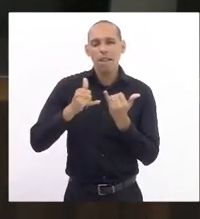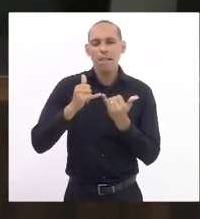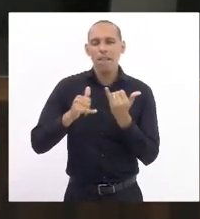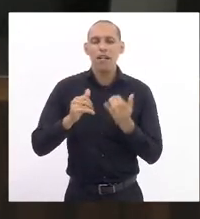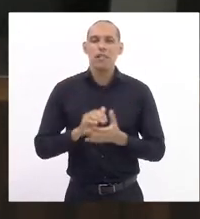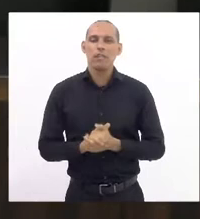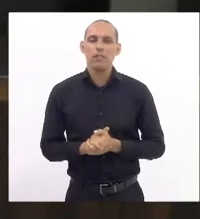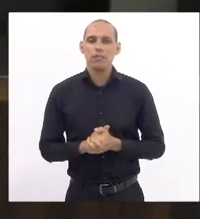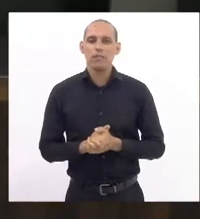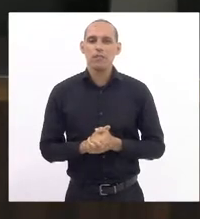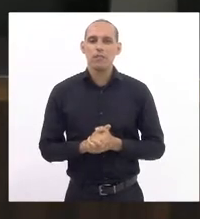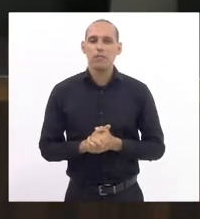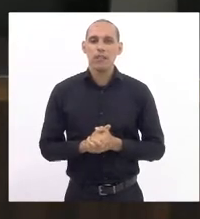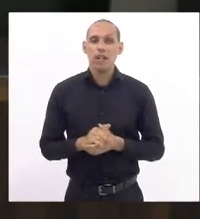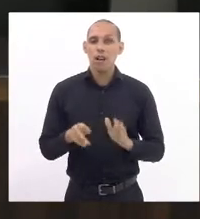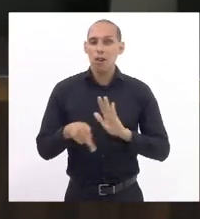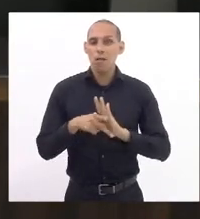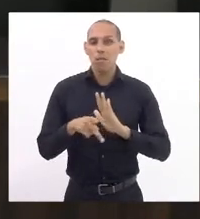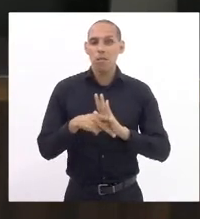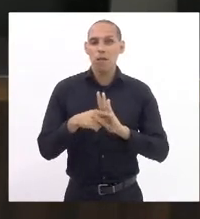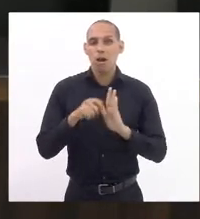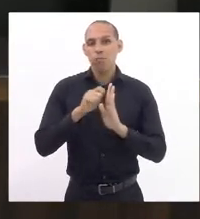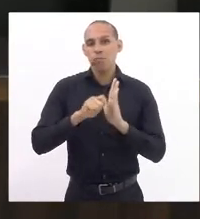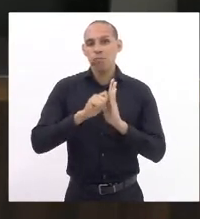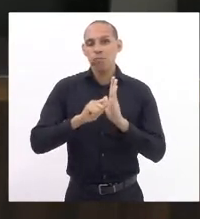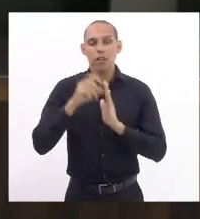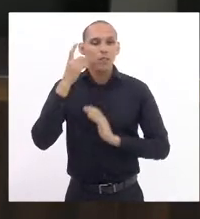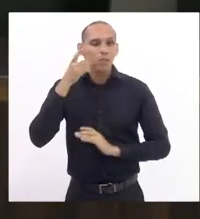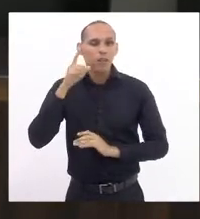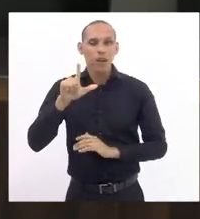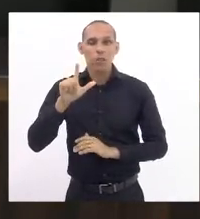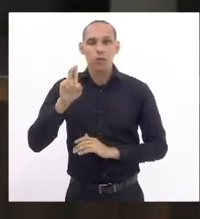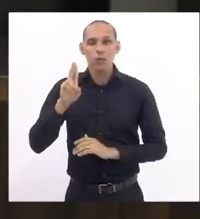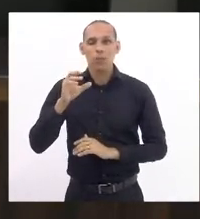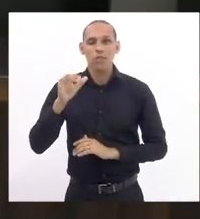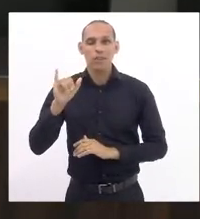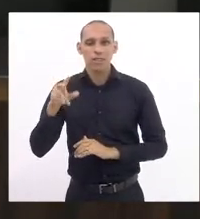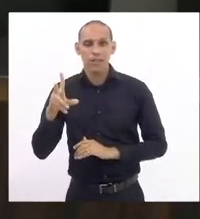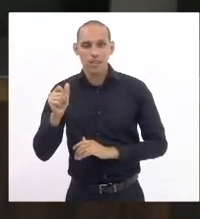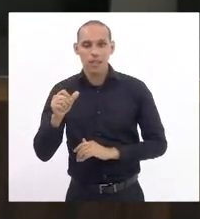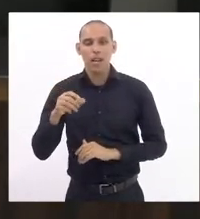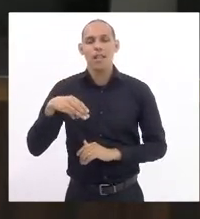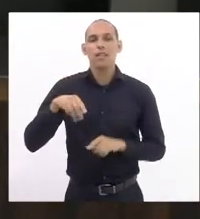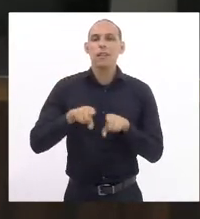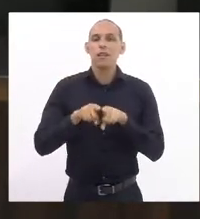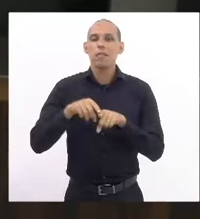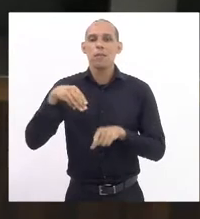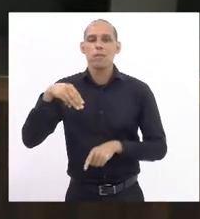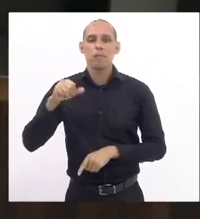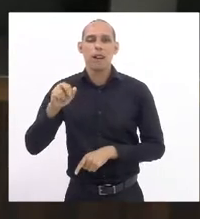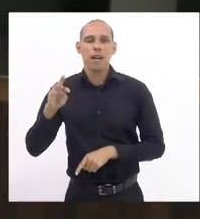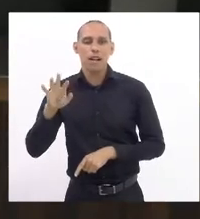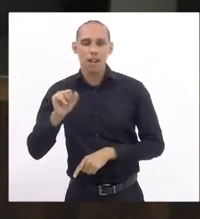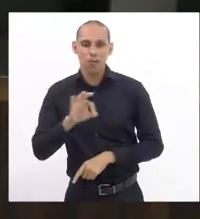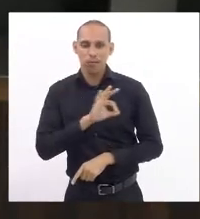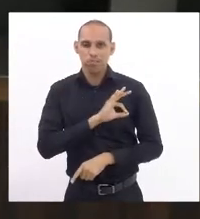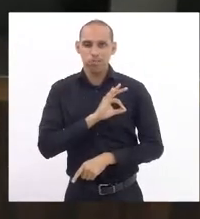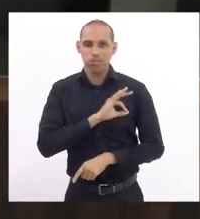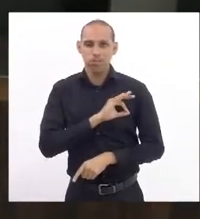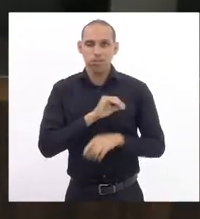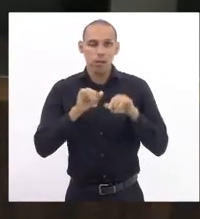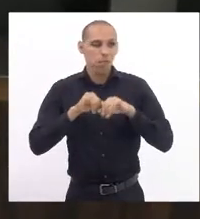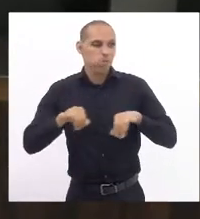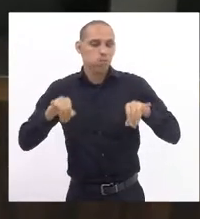19, de autoria das deputadas Lucim e Marta Rocha, que dispõe sobre a divulgação nos